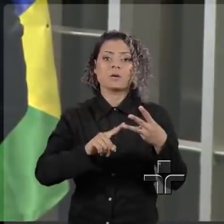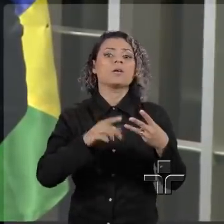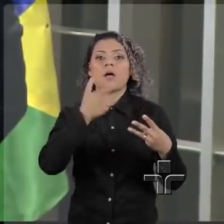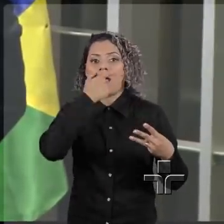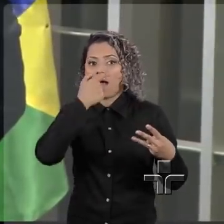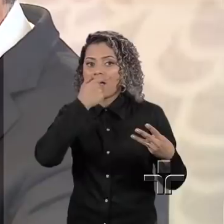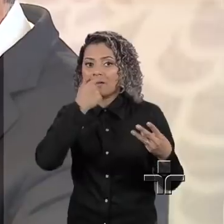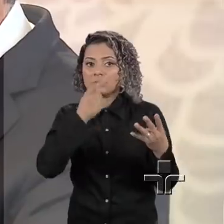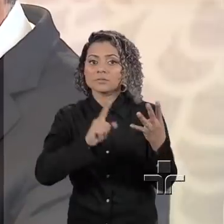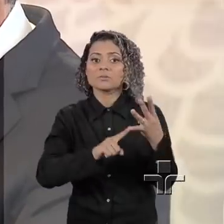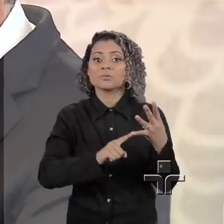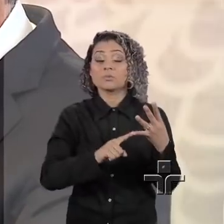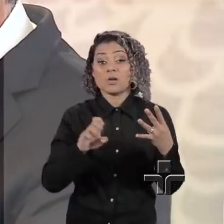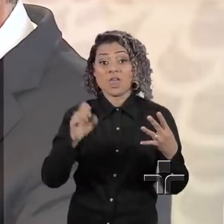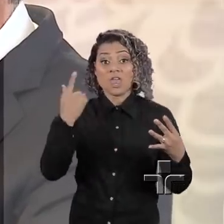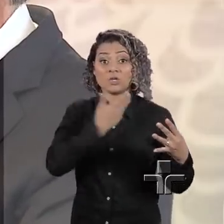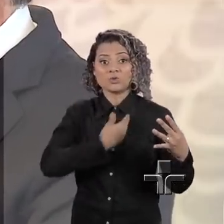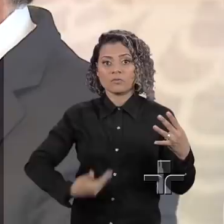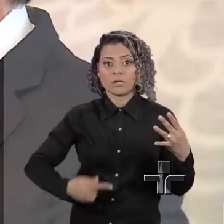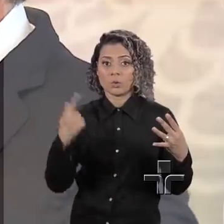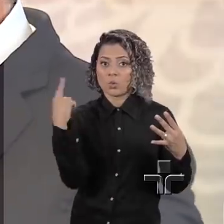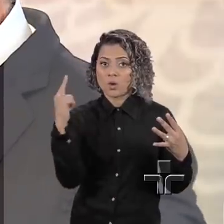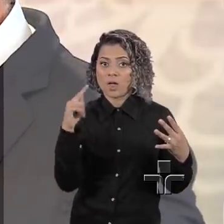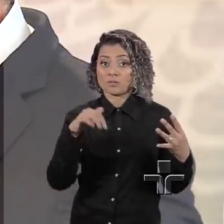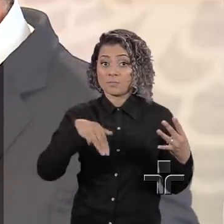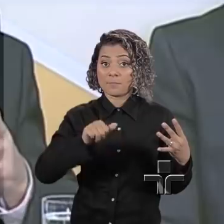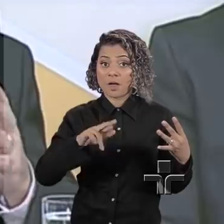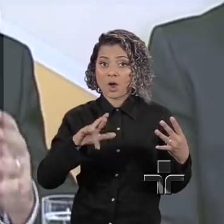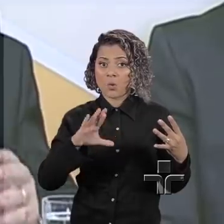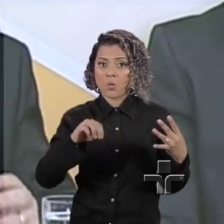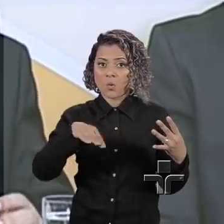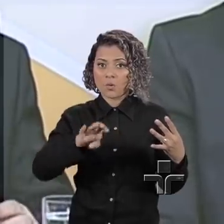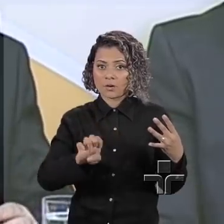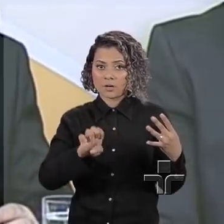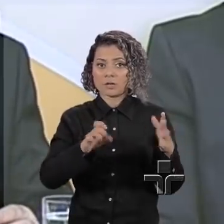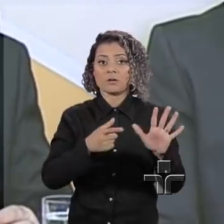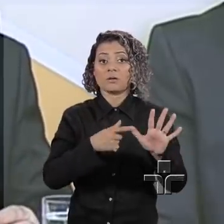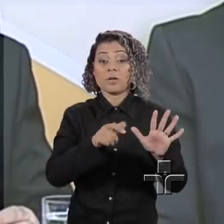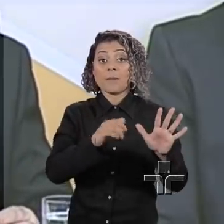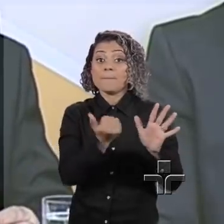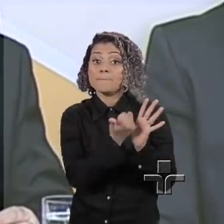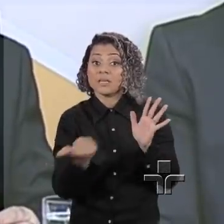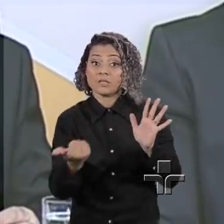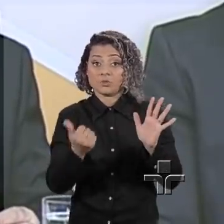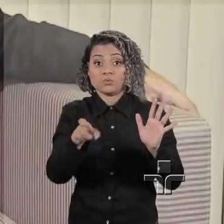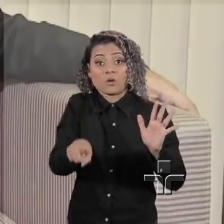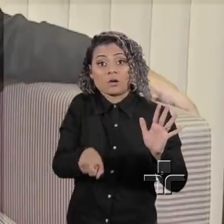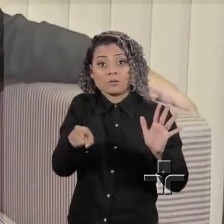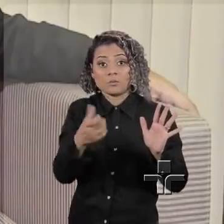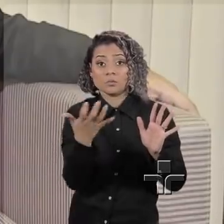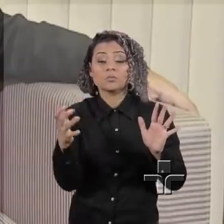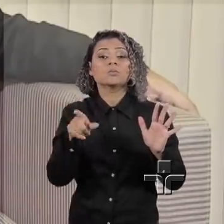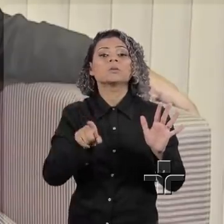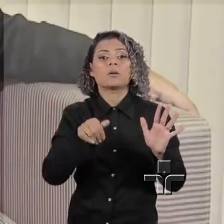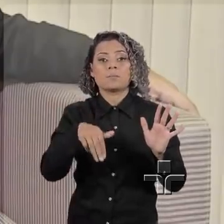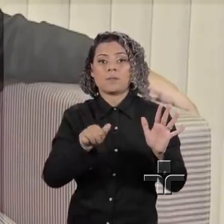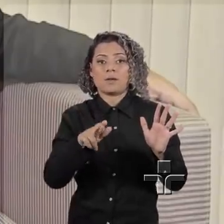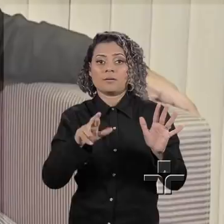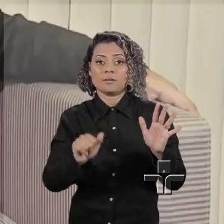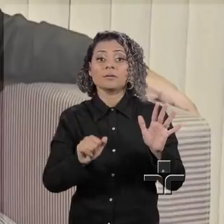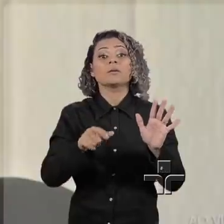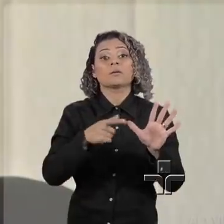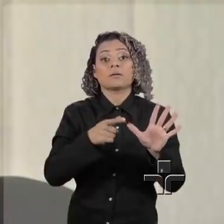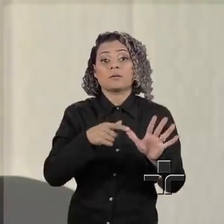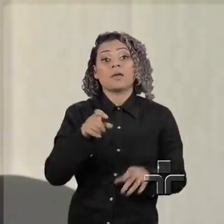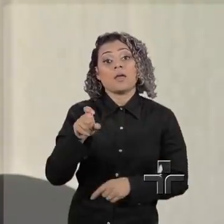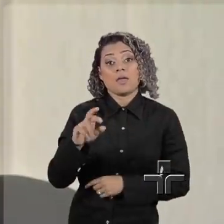Aécio Neves, o ex-governador de Goiás, Marconi Perillo, o ministro da Agricultura, Blairo Maggi, o governador de Mato Grosso do